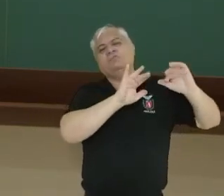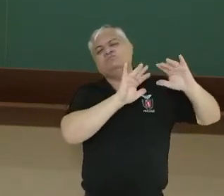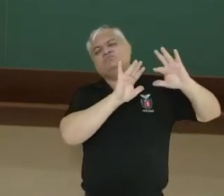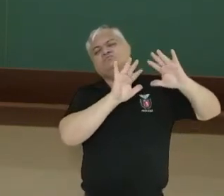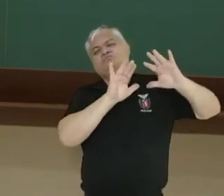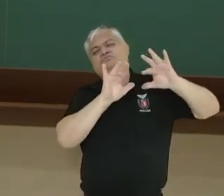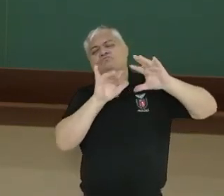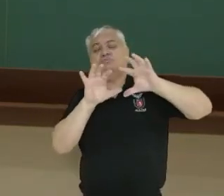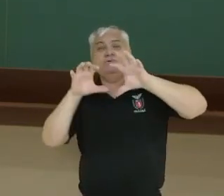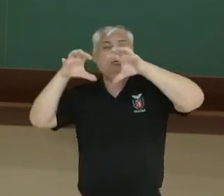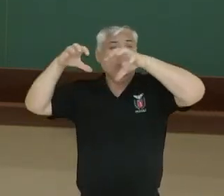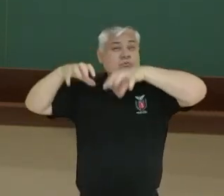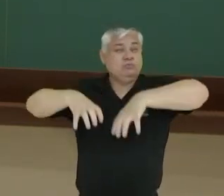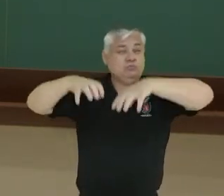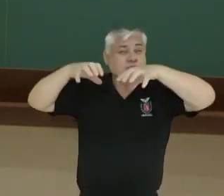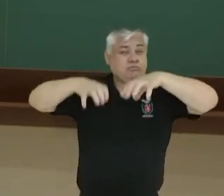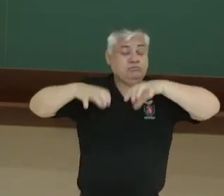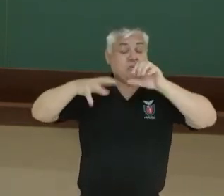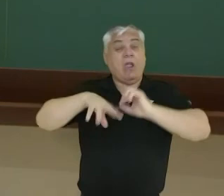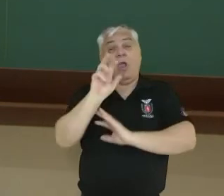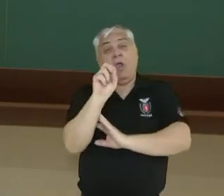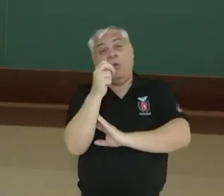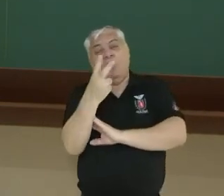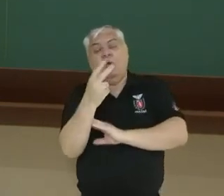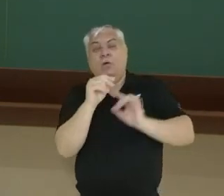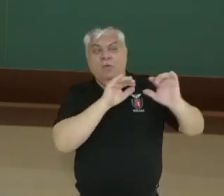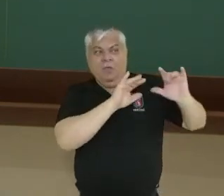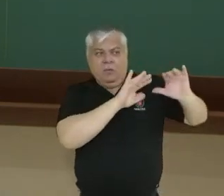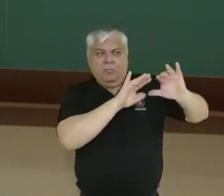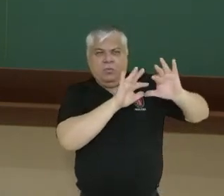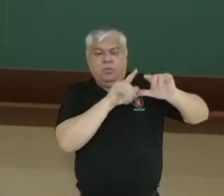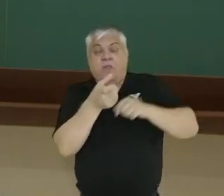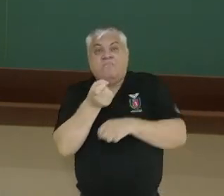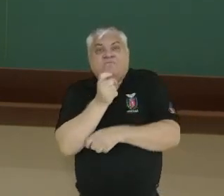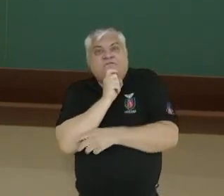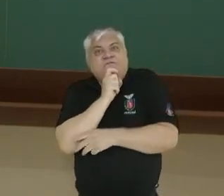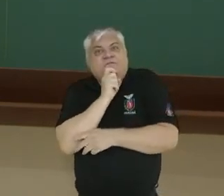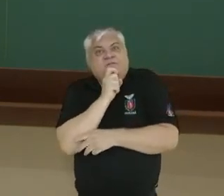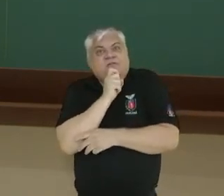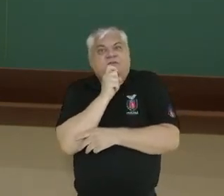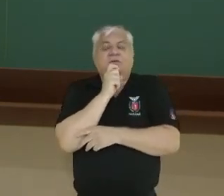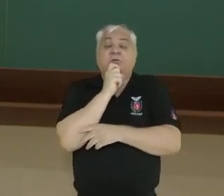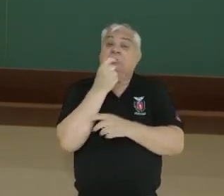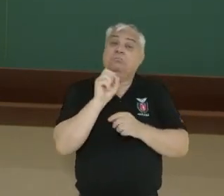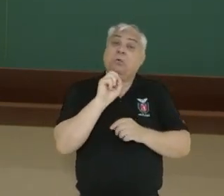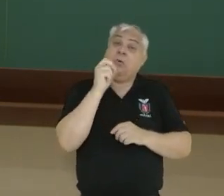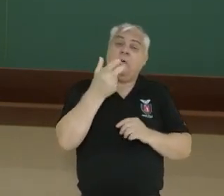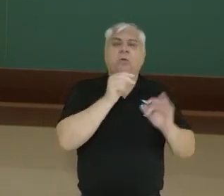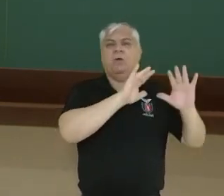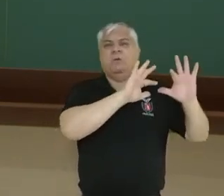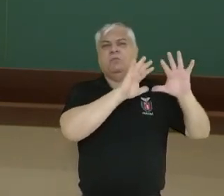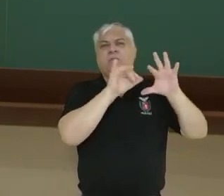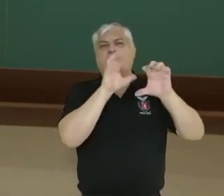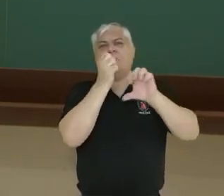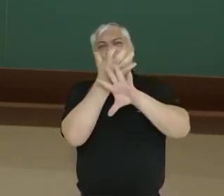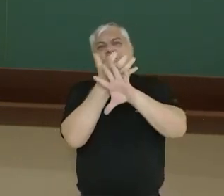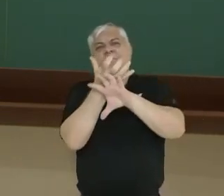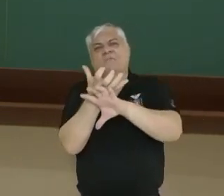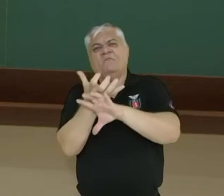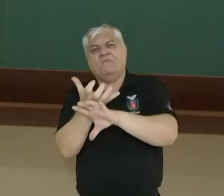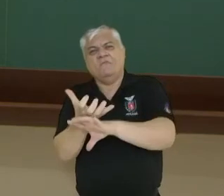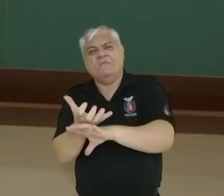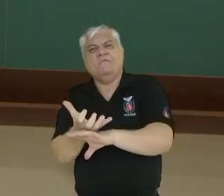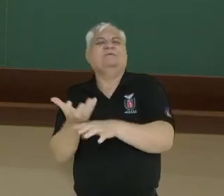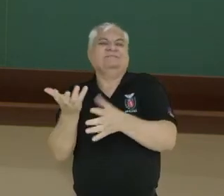mais chuva, com mais frio, ou mais seco, um período mais seco, tudo isso é influência das chamadas massas